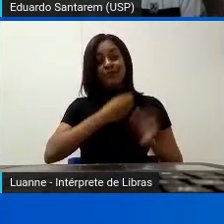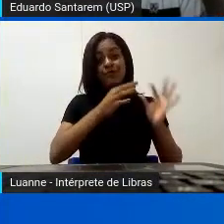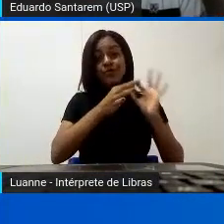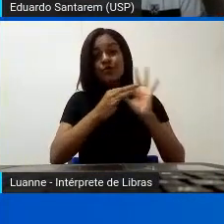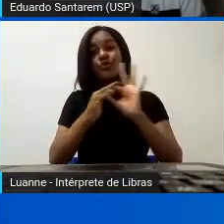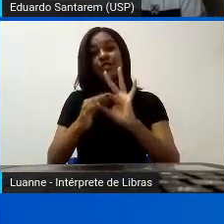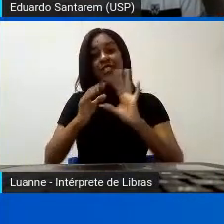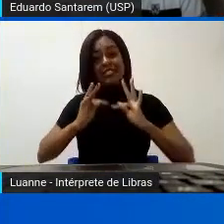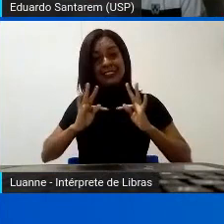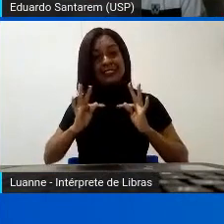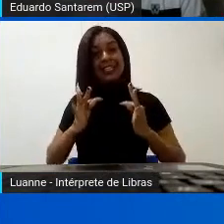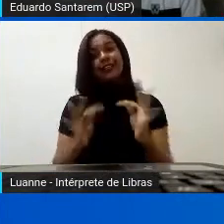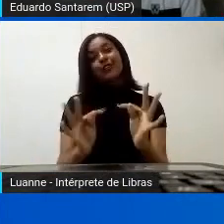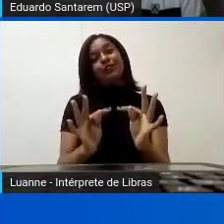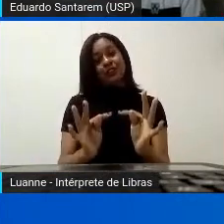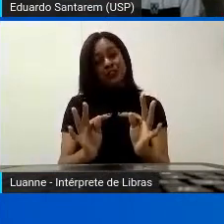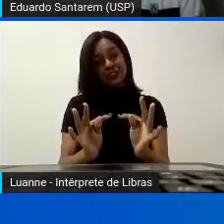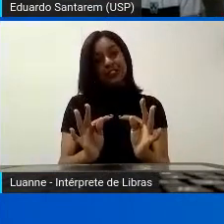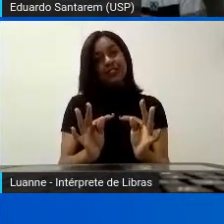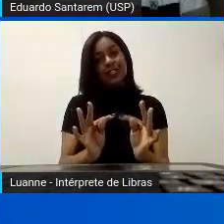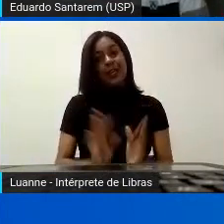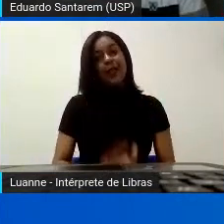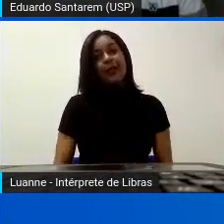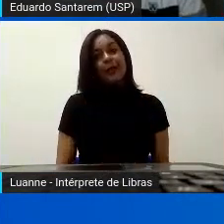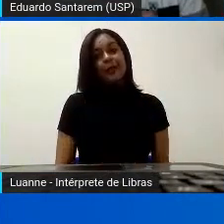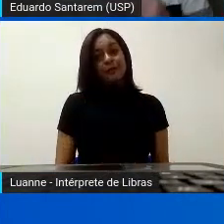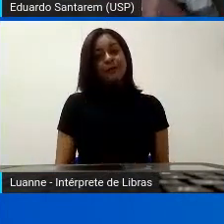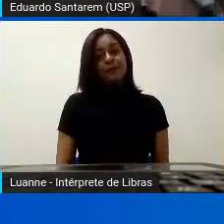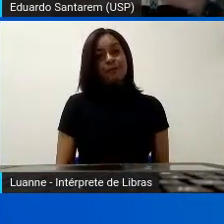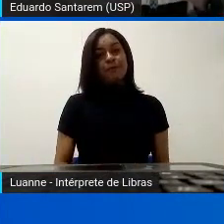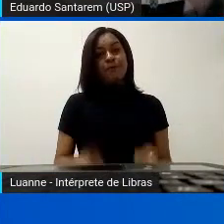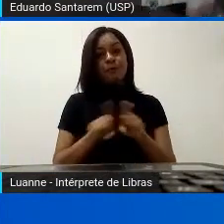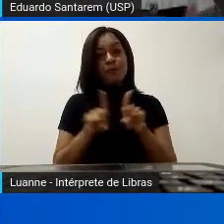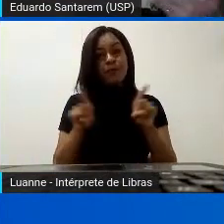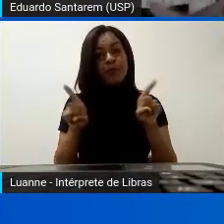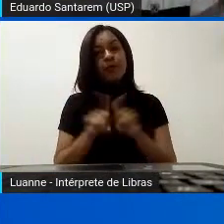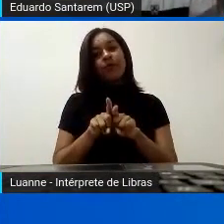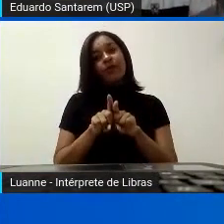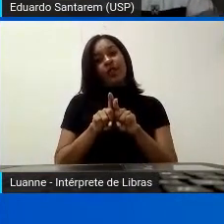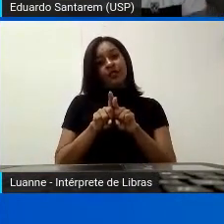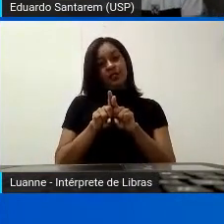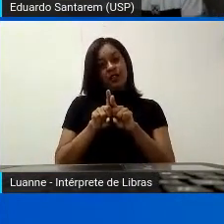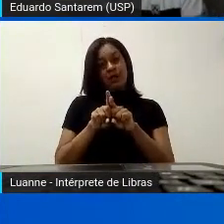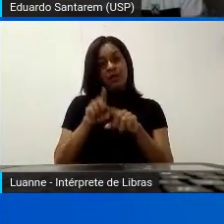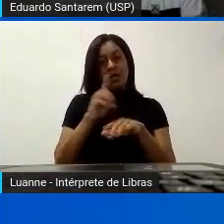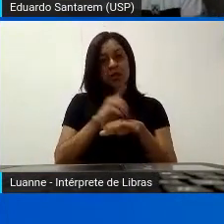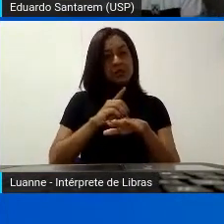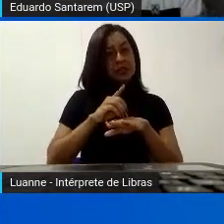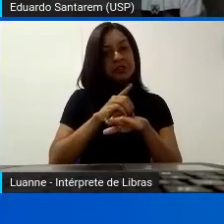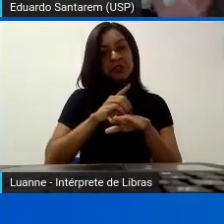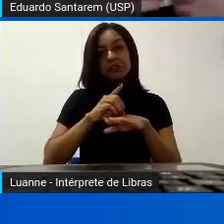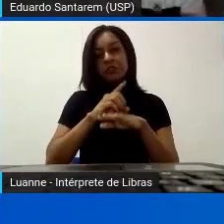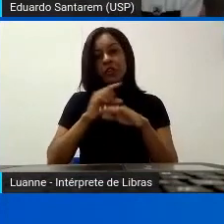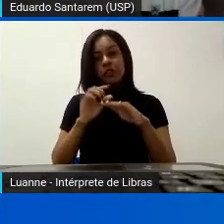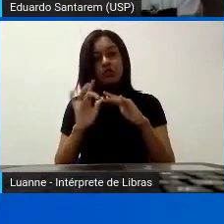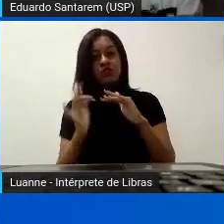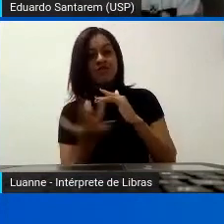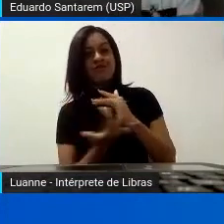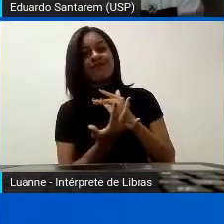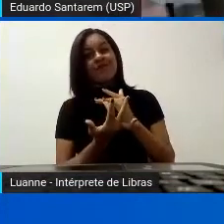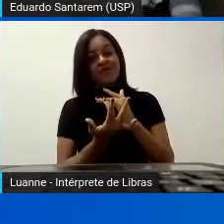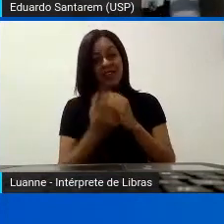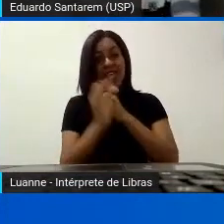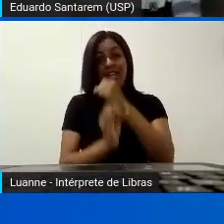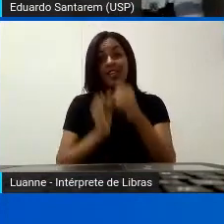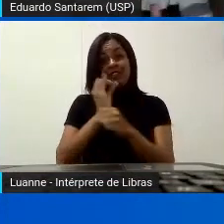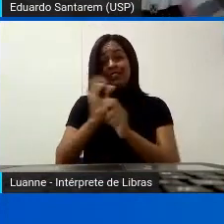contexto de dispositivo móvel ou seja então totalmente ligados à internet nos dias de hoje o Marco mostrou